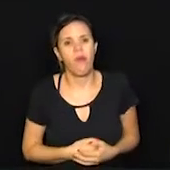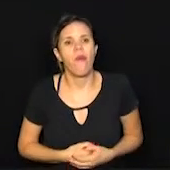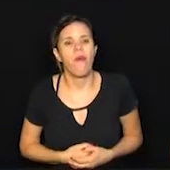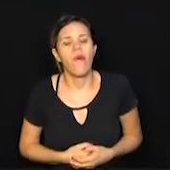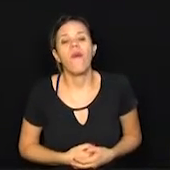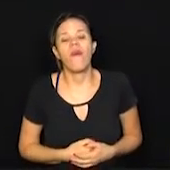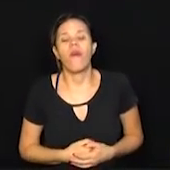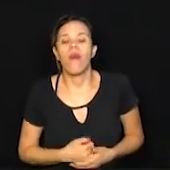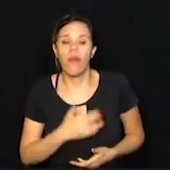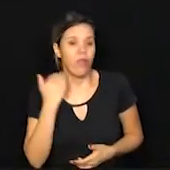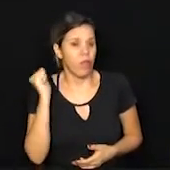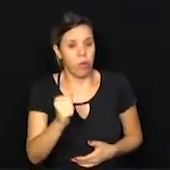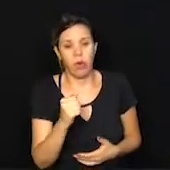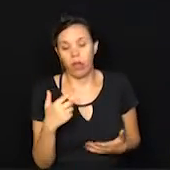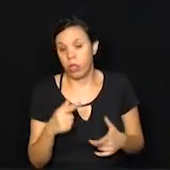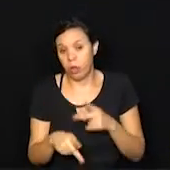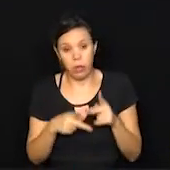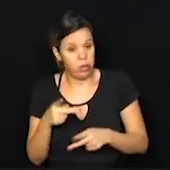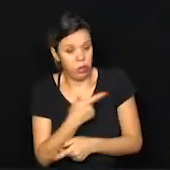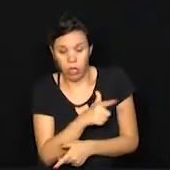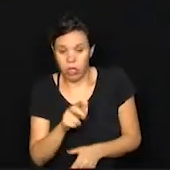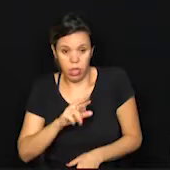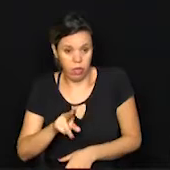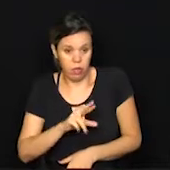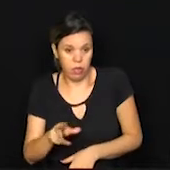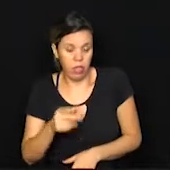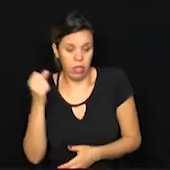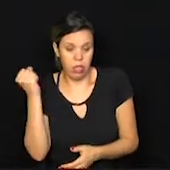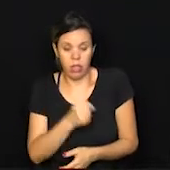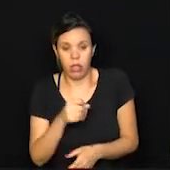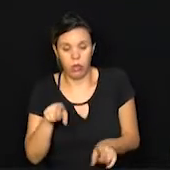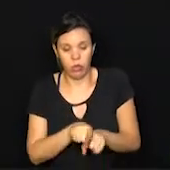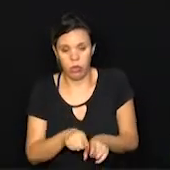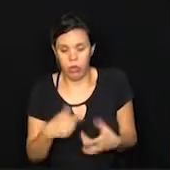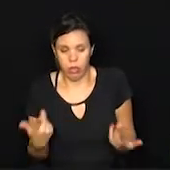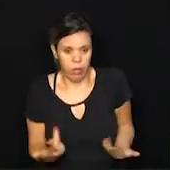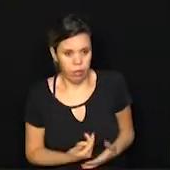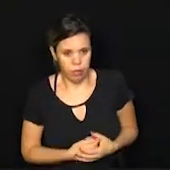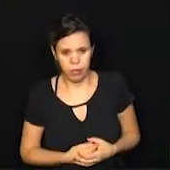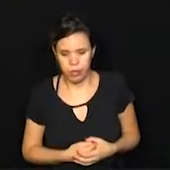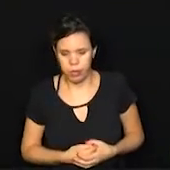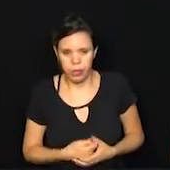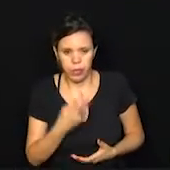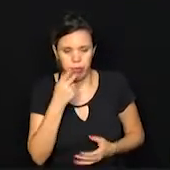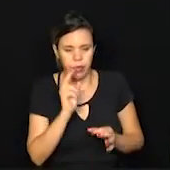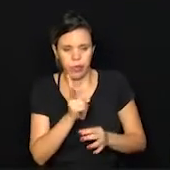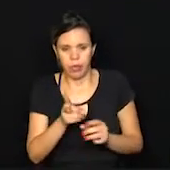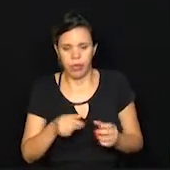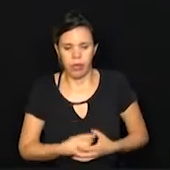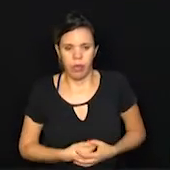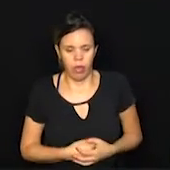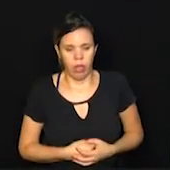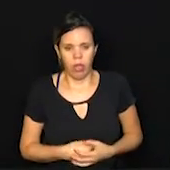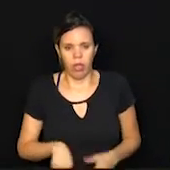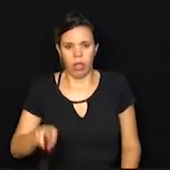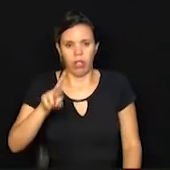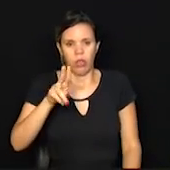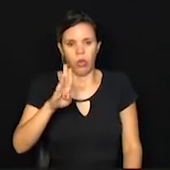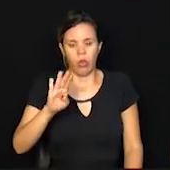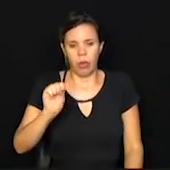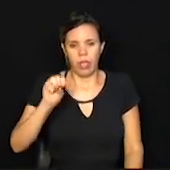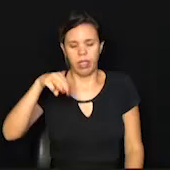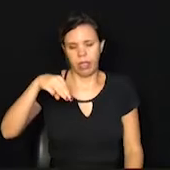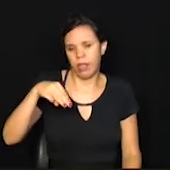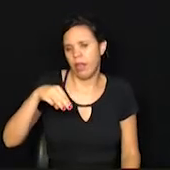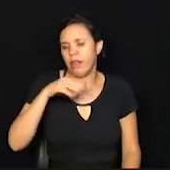foram assassinados inclusive pessoas que não eram da luta armada o caso que é mais falado sempre é o do Rubens Paiva